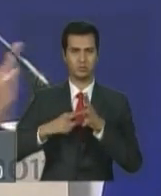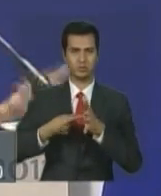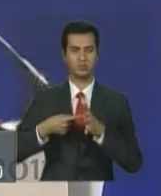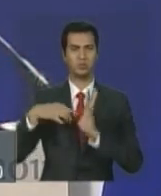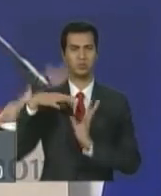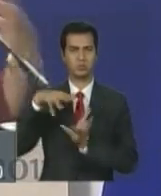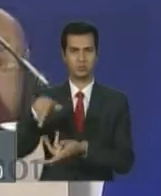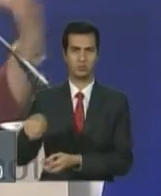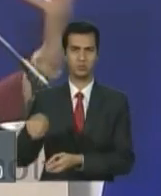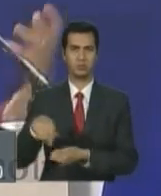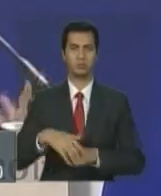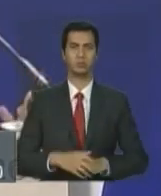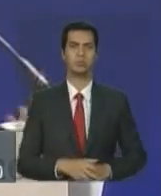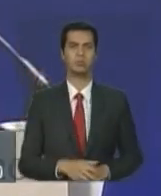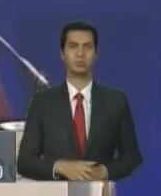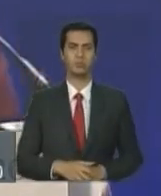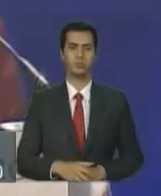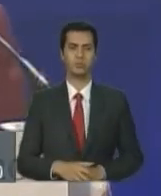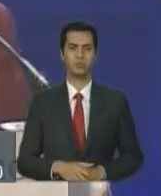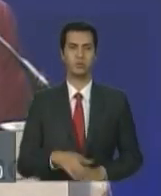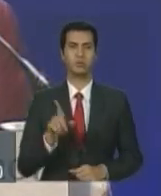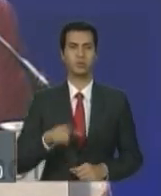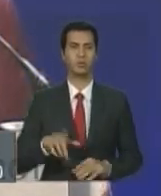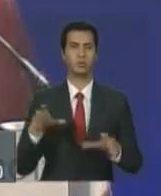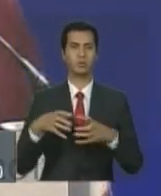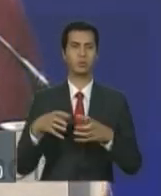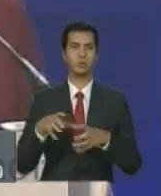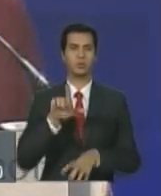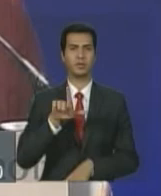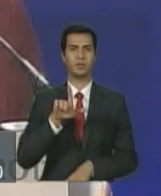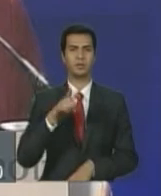internacionais, que é o pessoal do chamado L20, né?